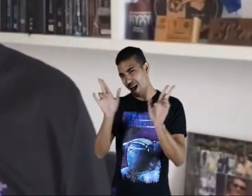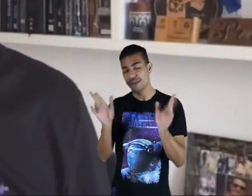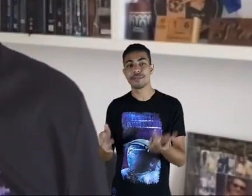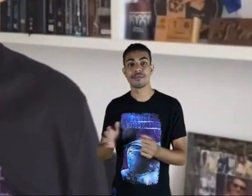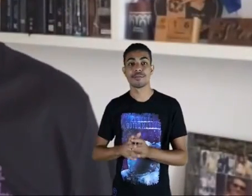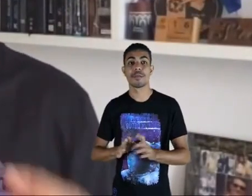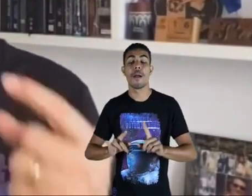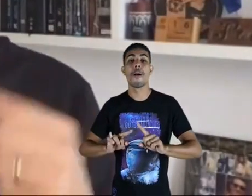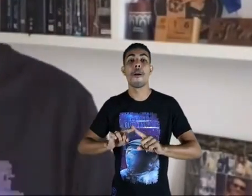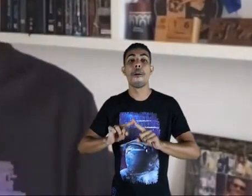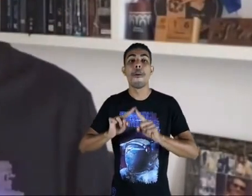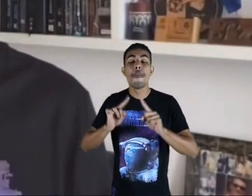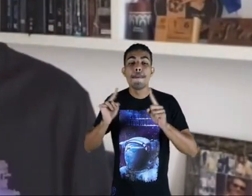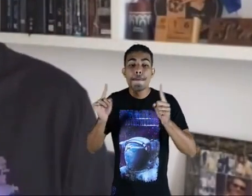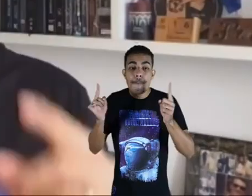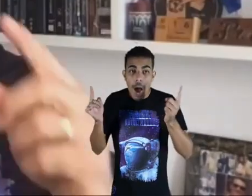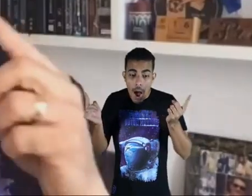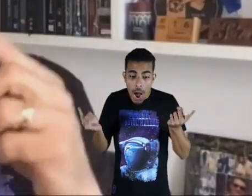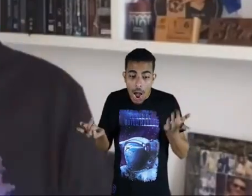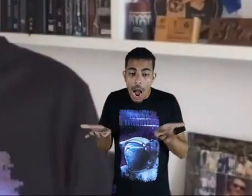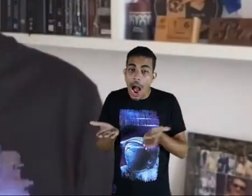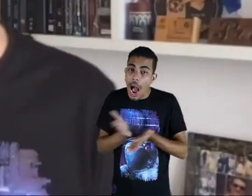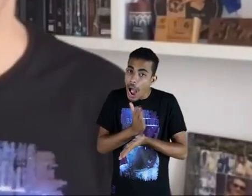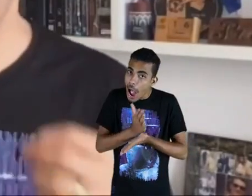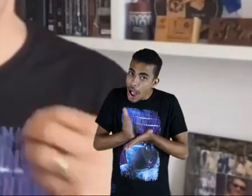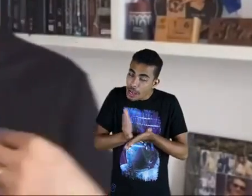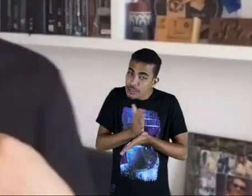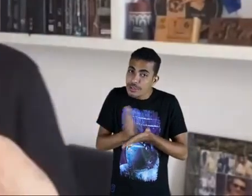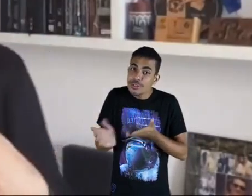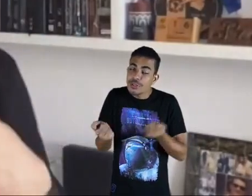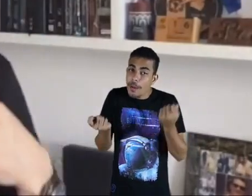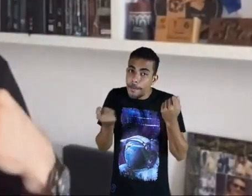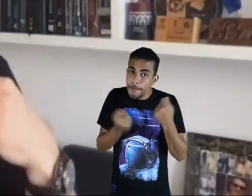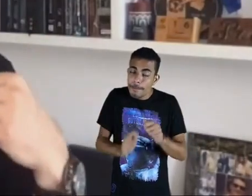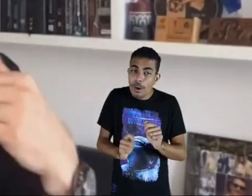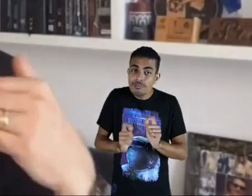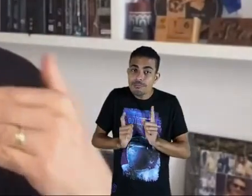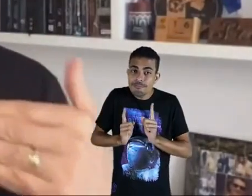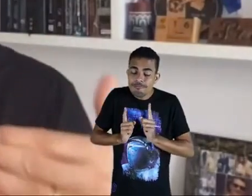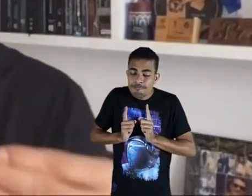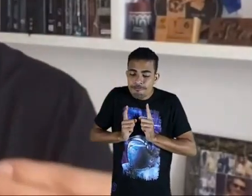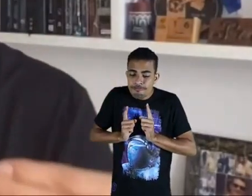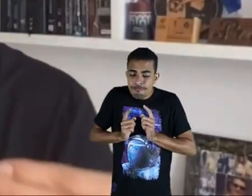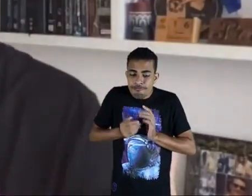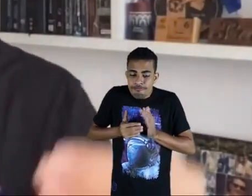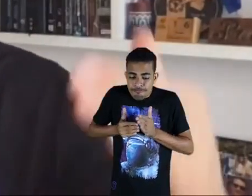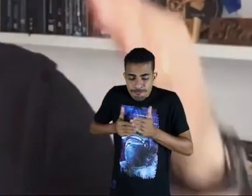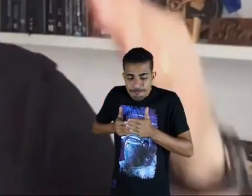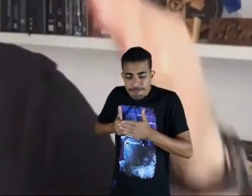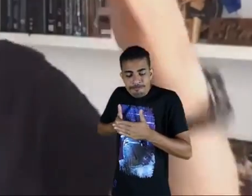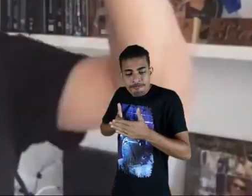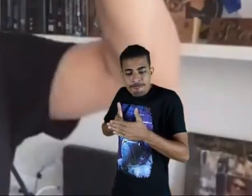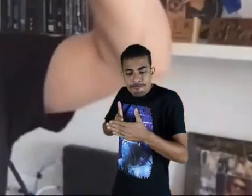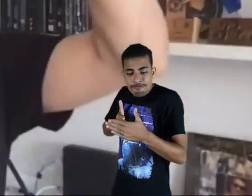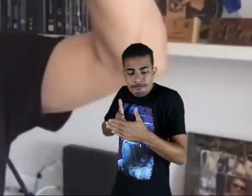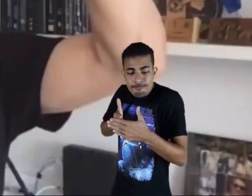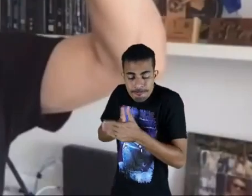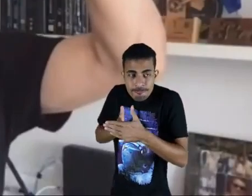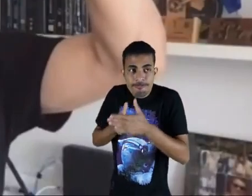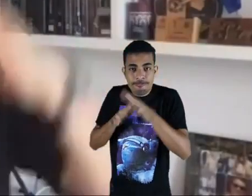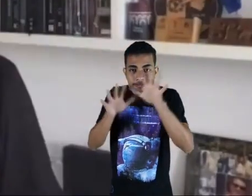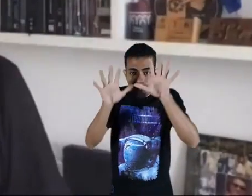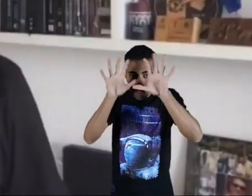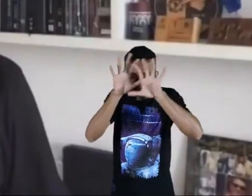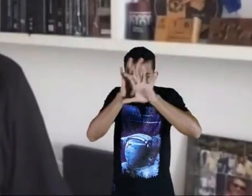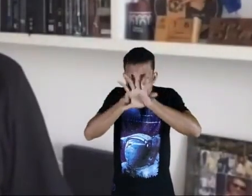Só que elas muitas vezes se tornam para nós um empecilho de ver